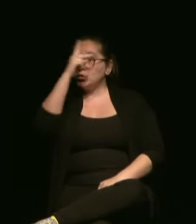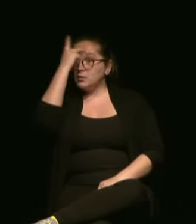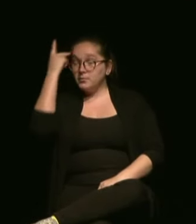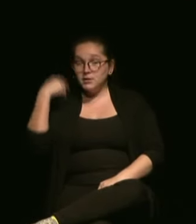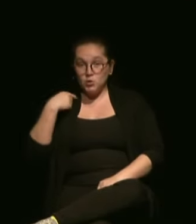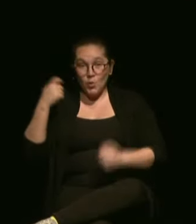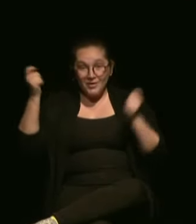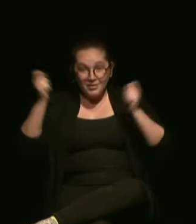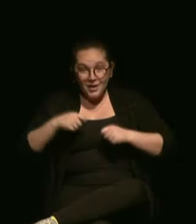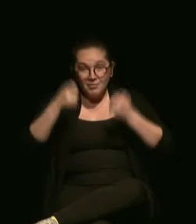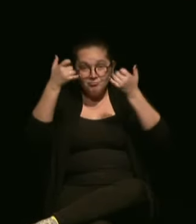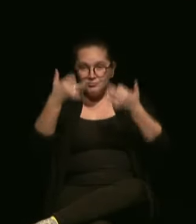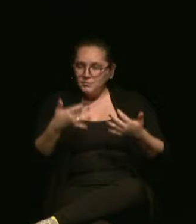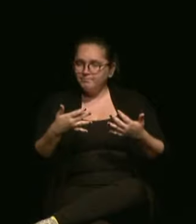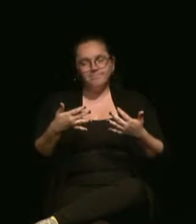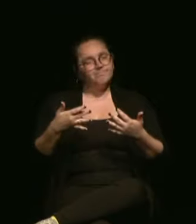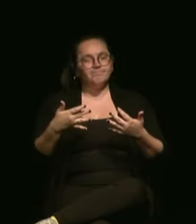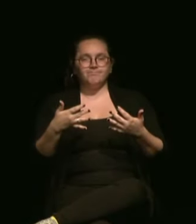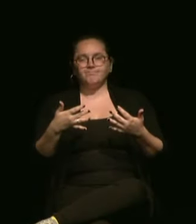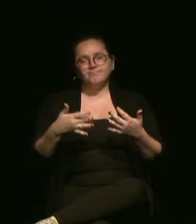né?